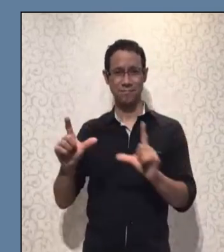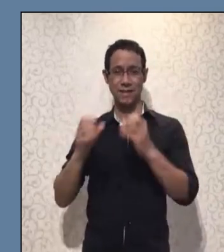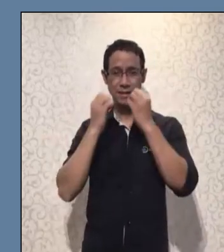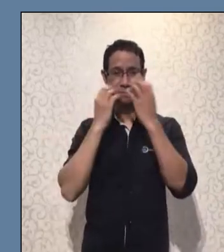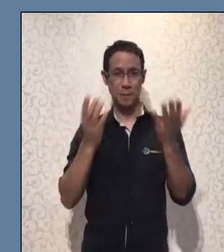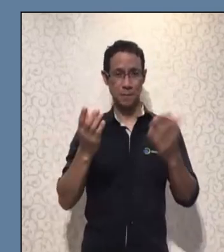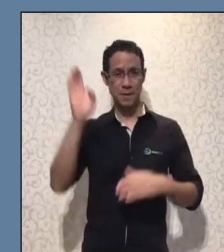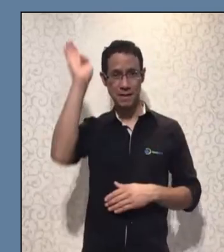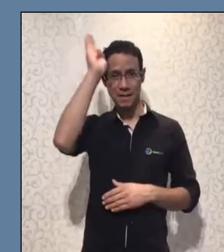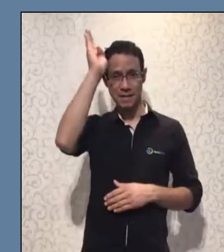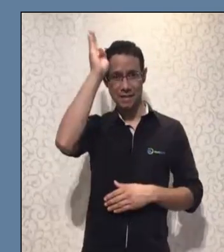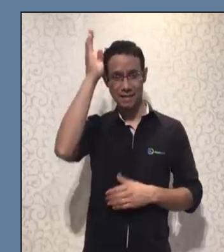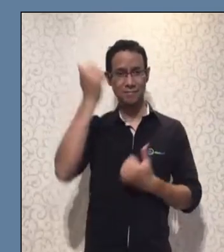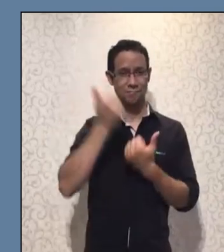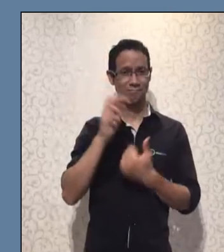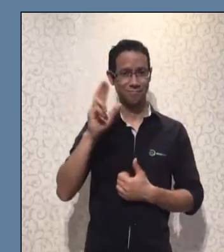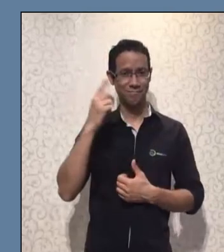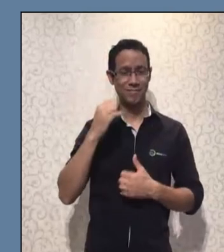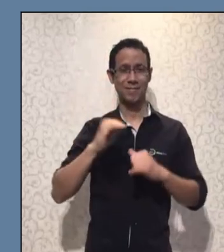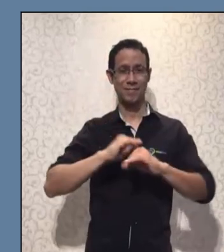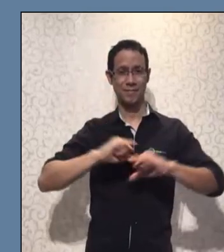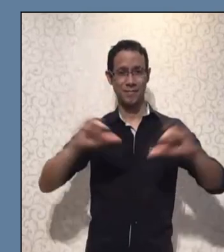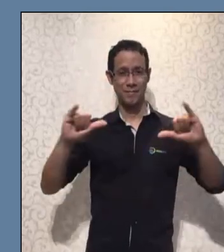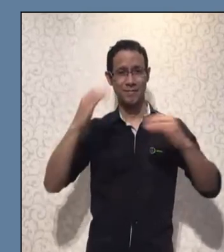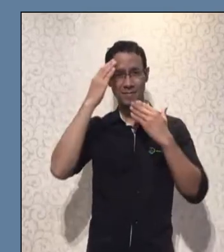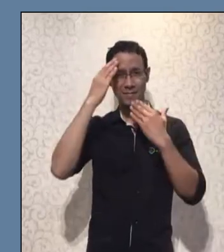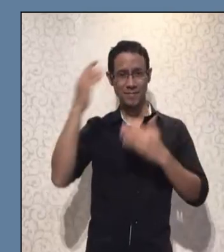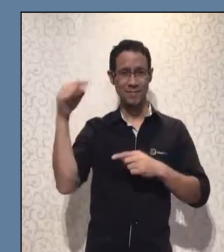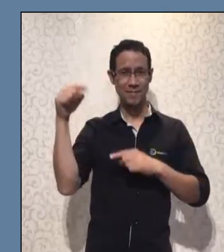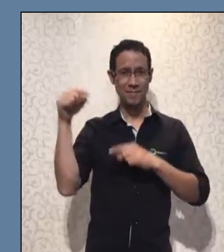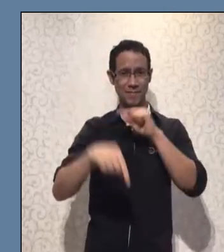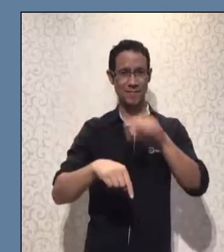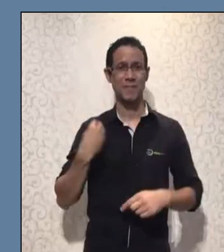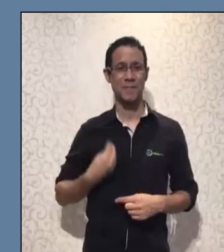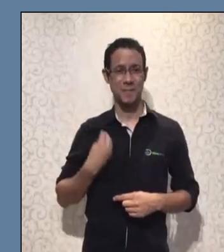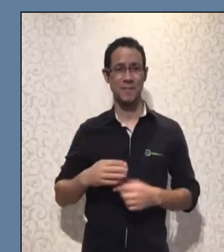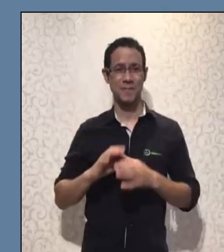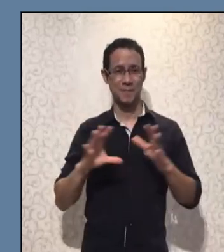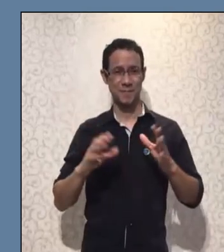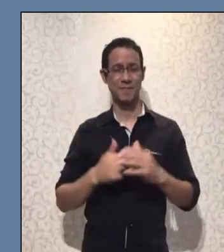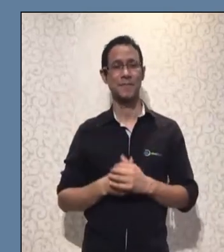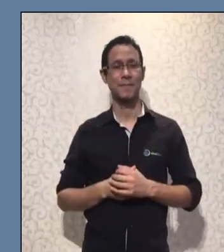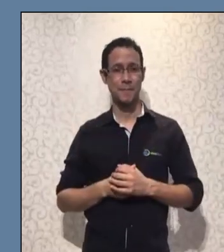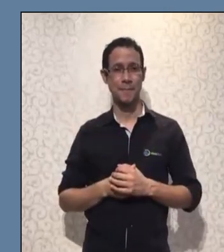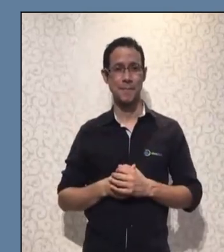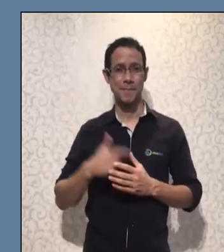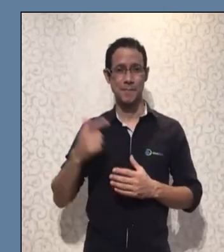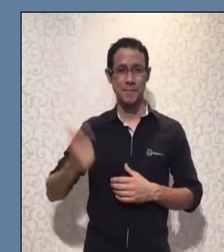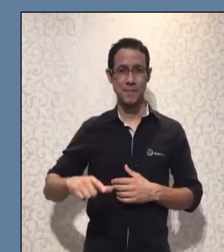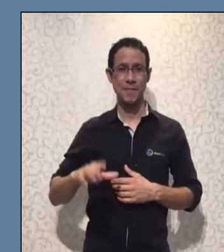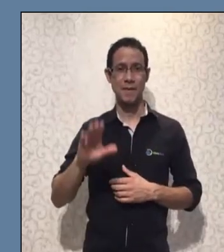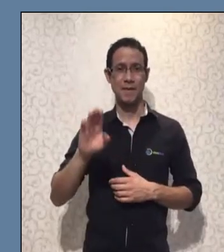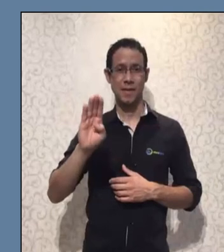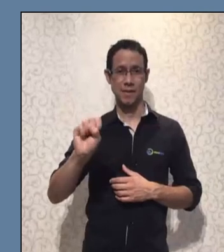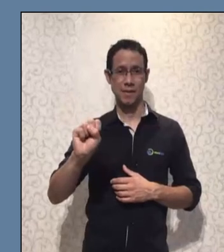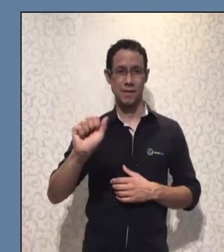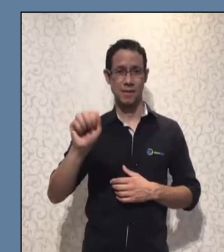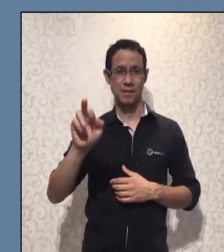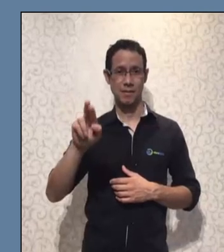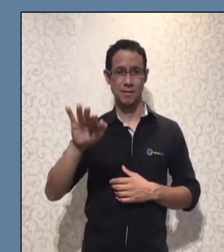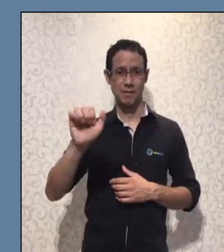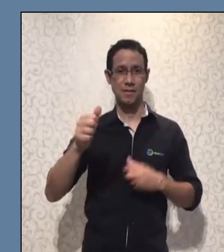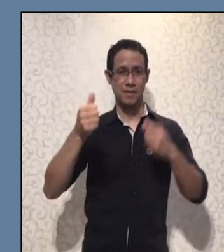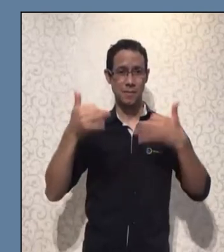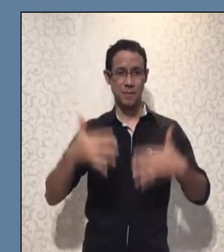a disponibilidade e a presença de vocês. Bom, como a Sabrina já evocou aqui, o nosso encontro passa